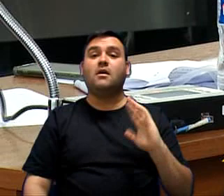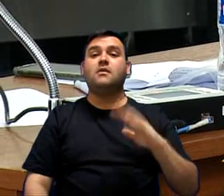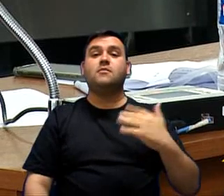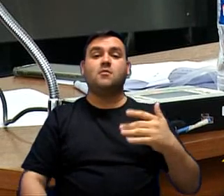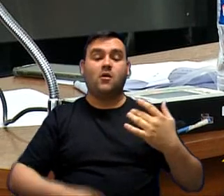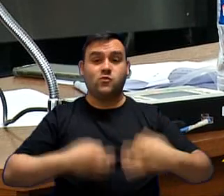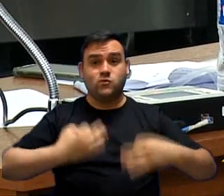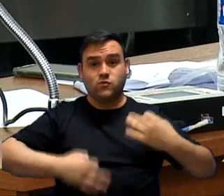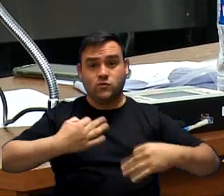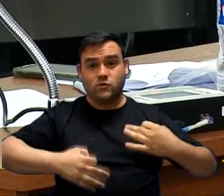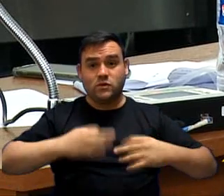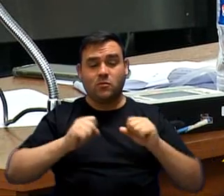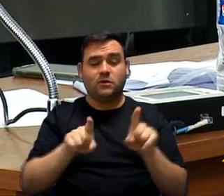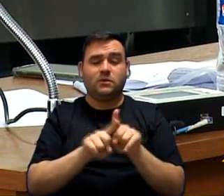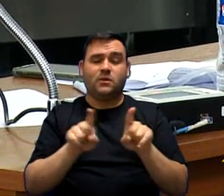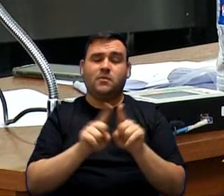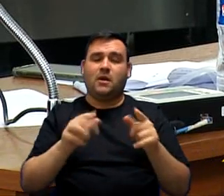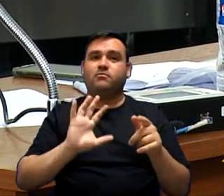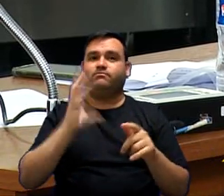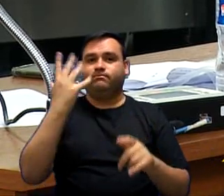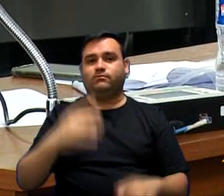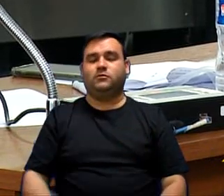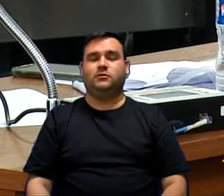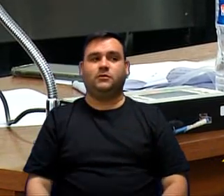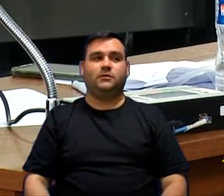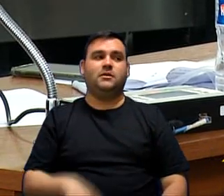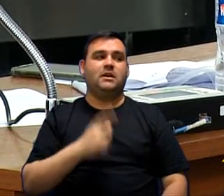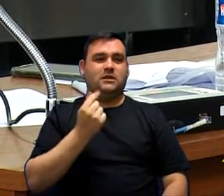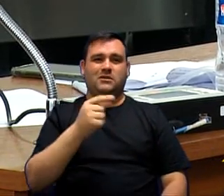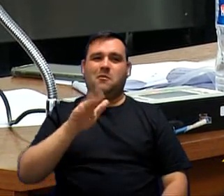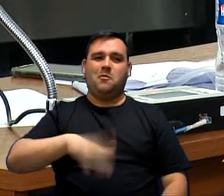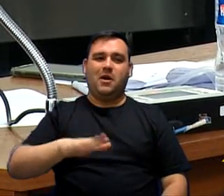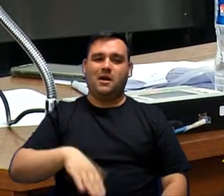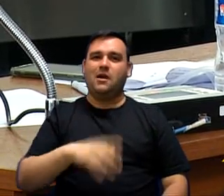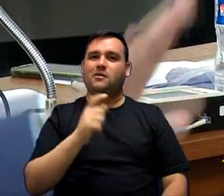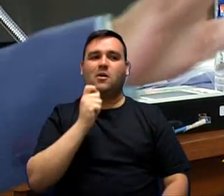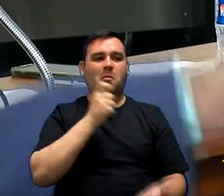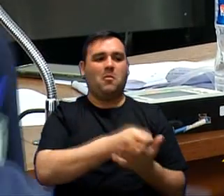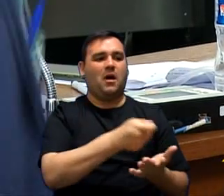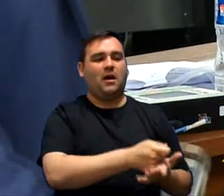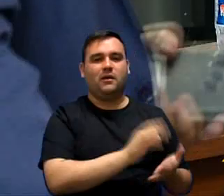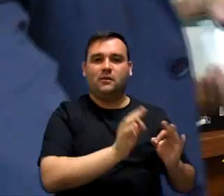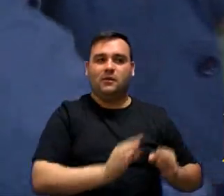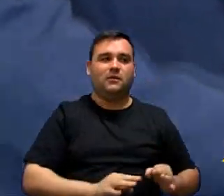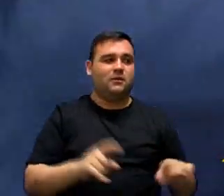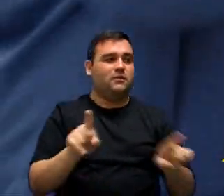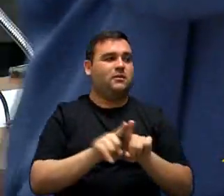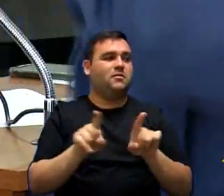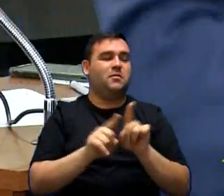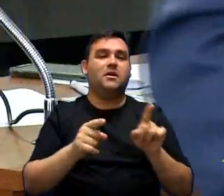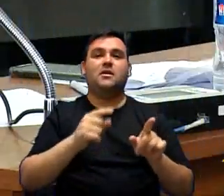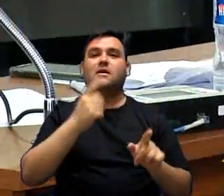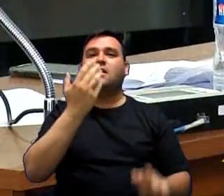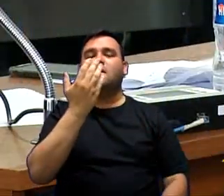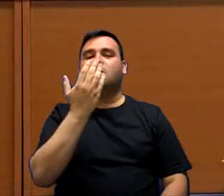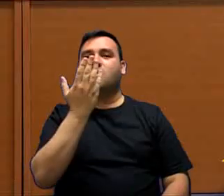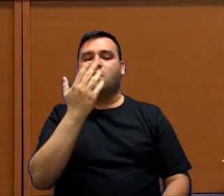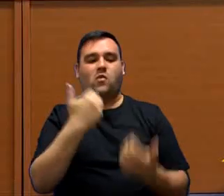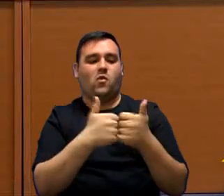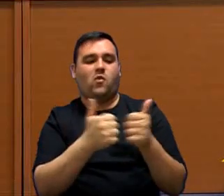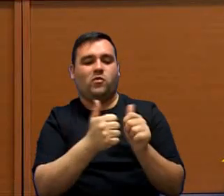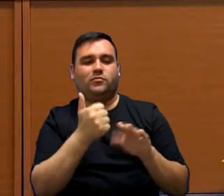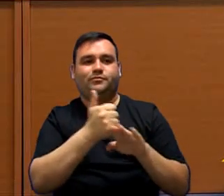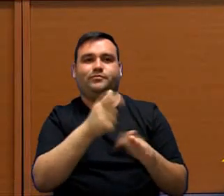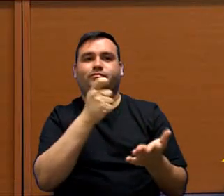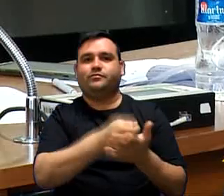Na justiça. É isso que está acontecendo. Eles dão preço baixo, não pagam funcionário, não dá nem o vale